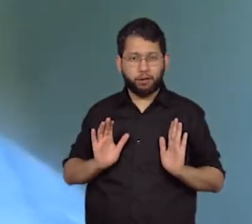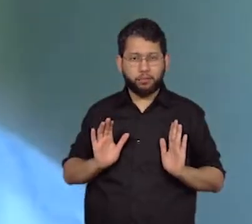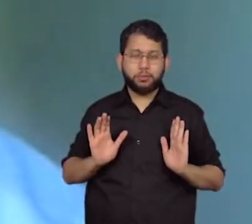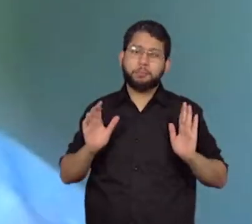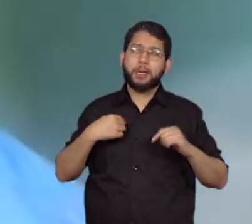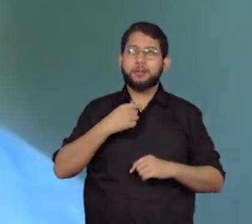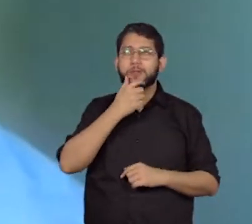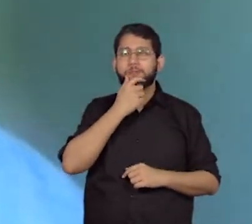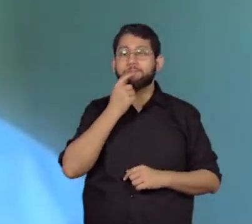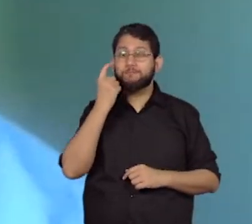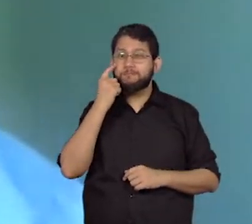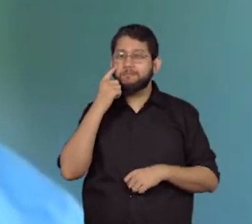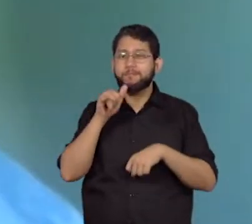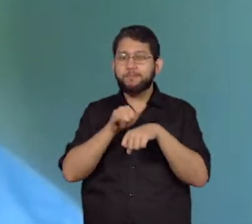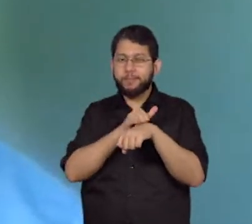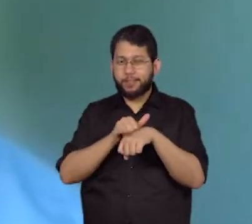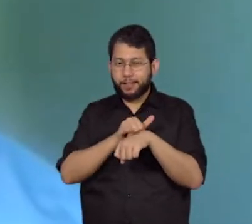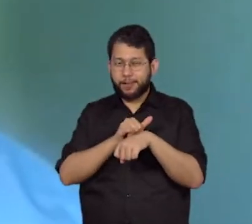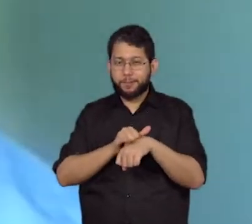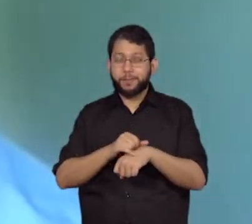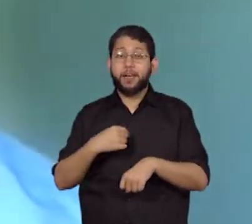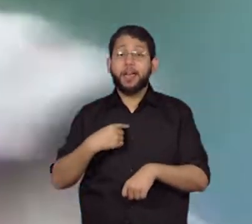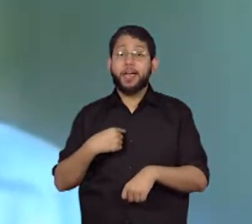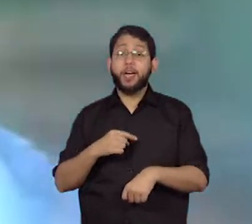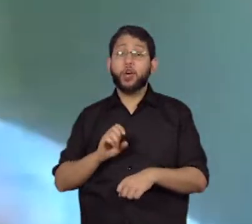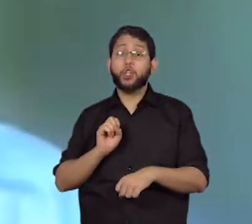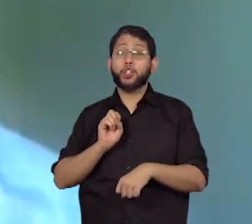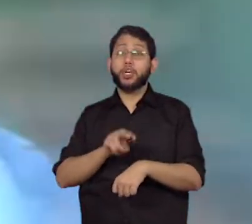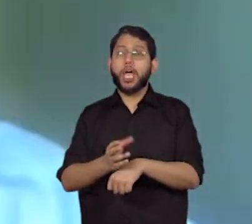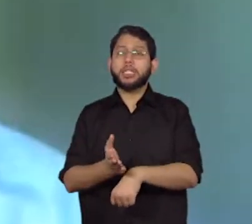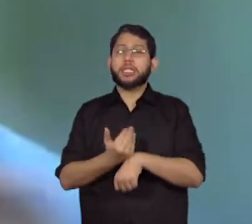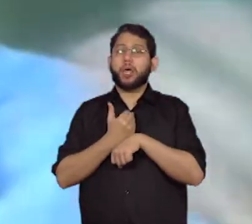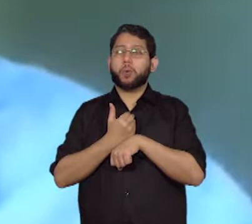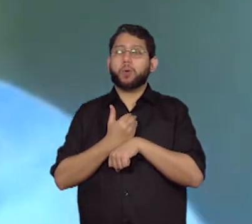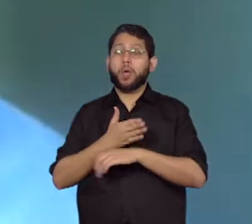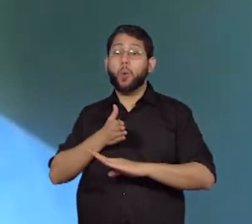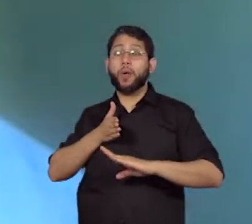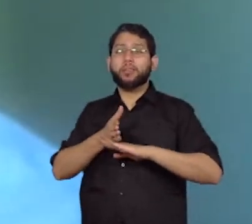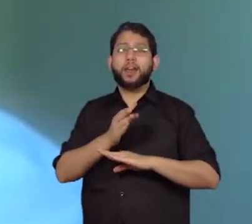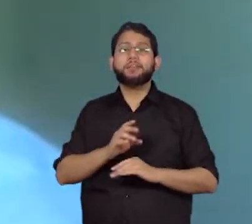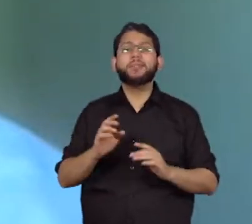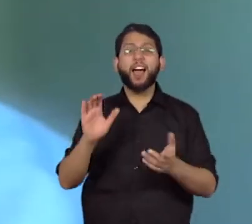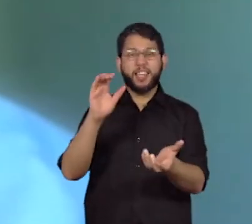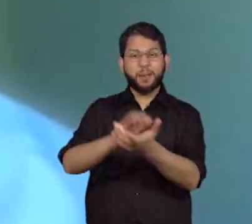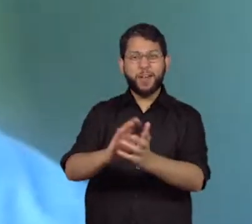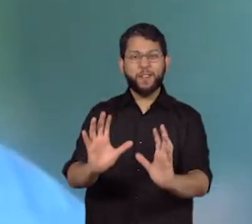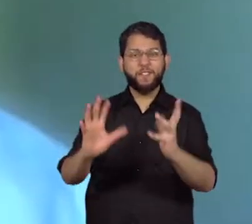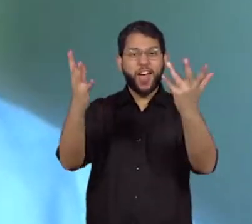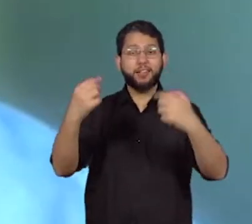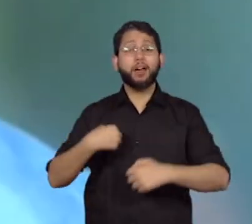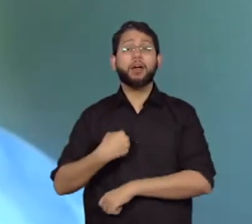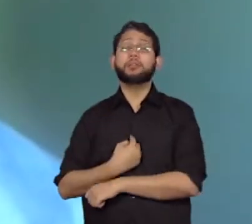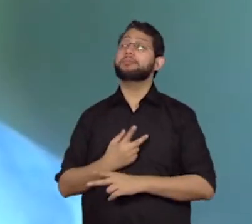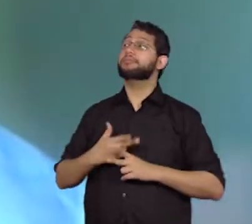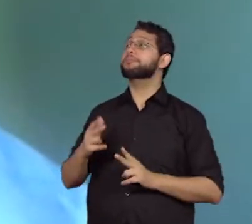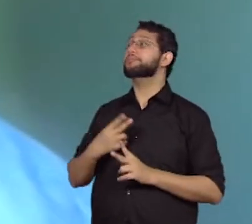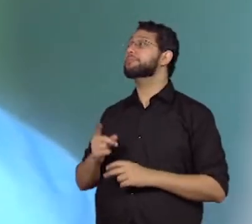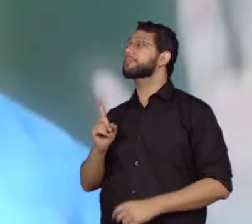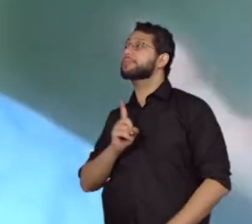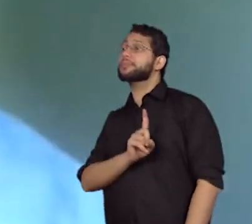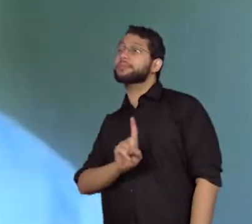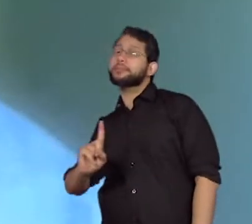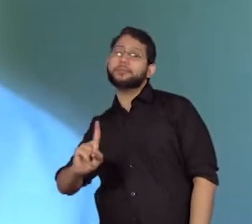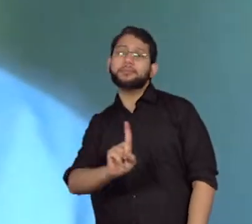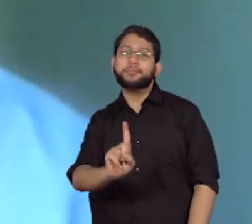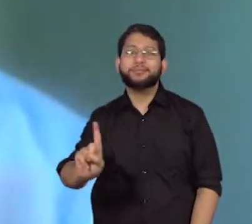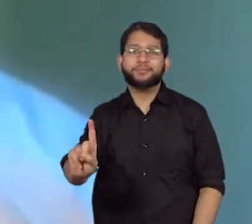desenvolvi uma técnica que eu chegava cedo. E, gente, eu entrava de penetra nos casamentos. Aí conversava com as pessoas, e